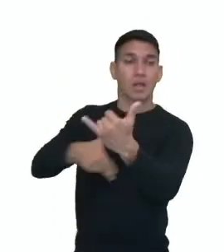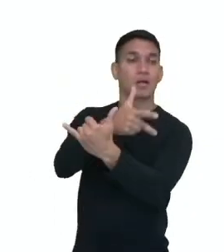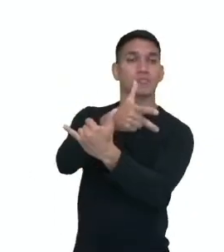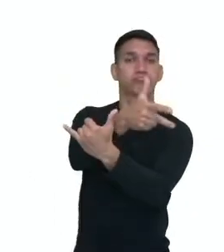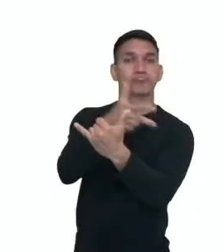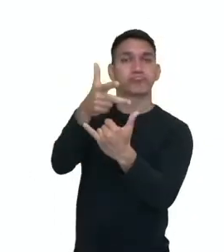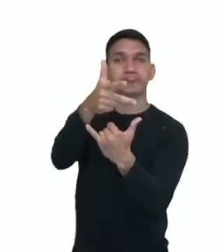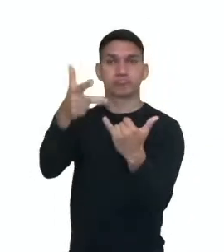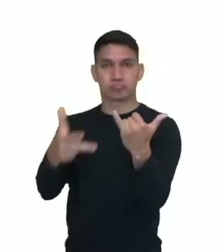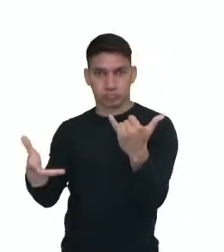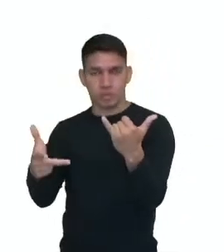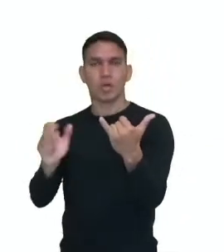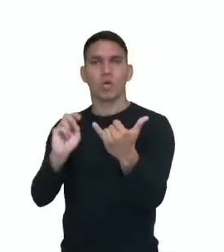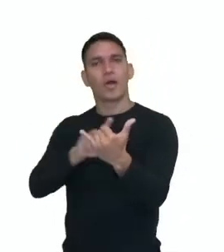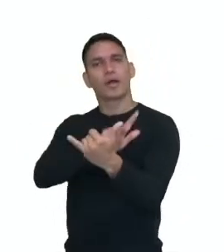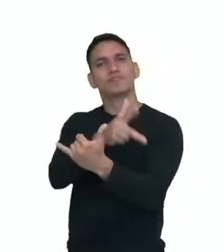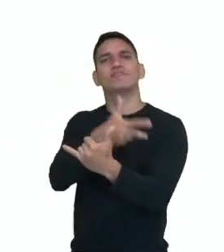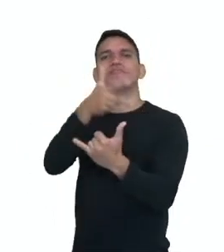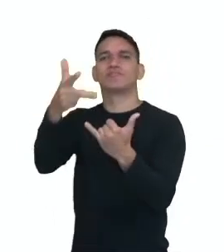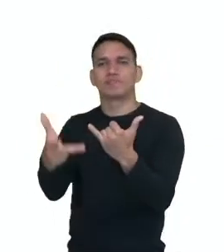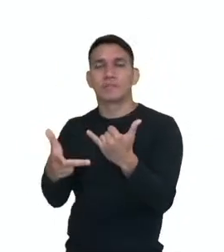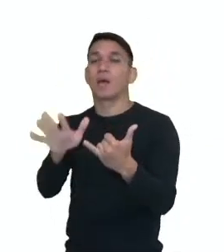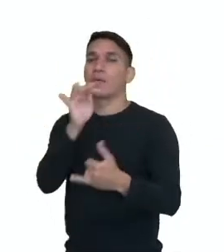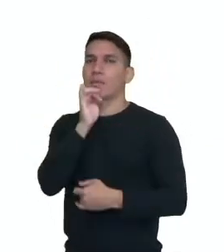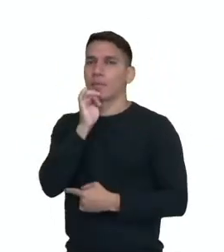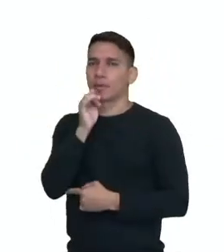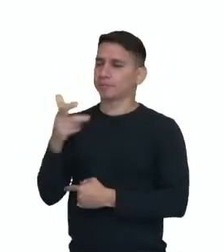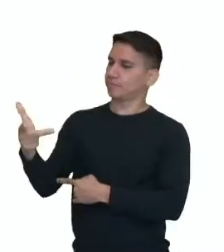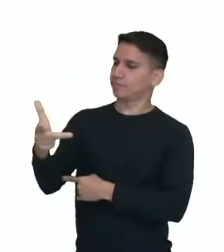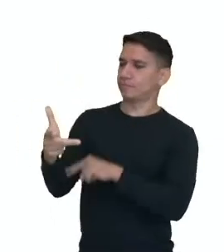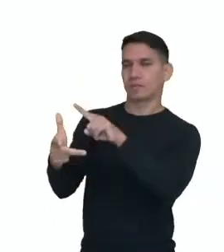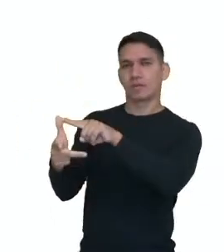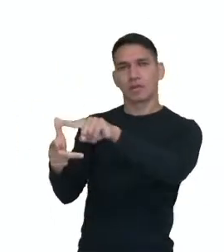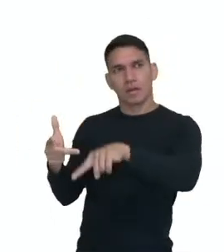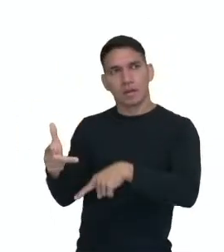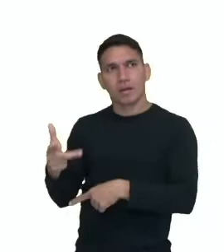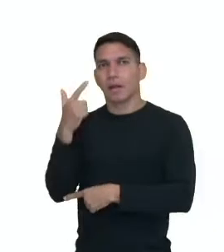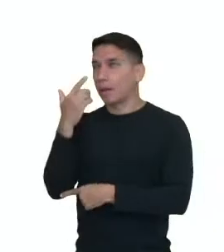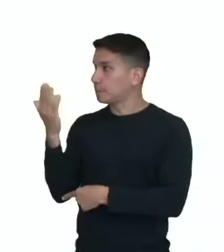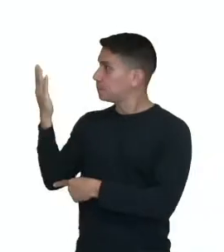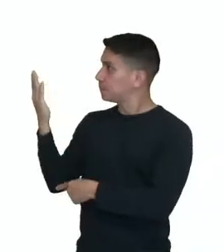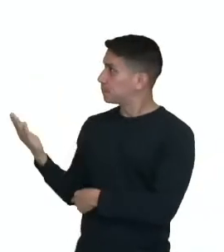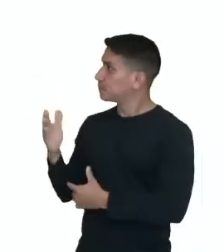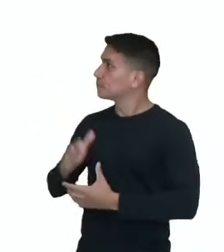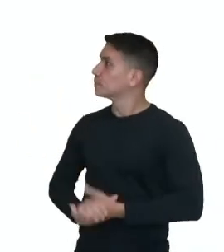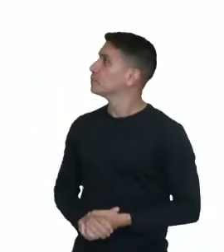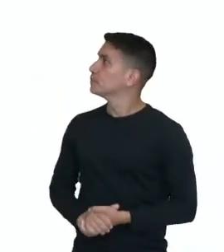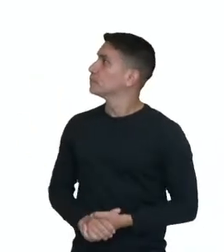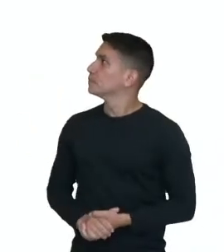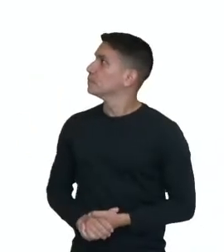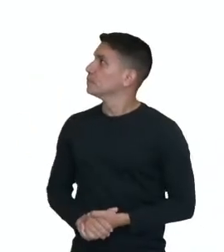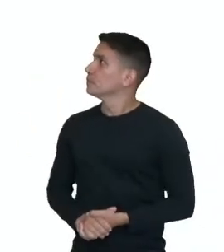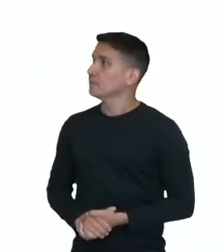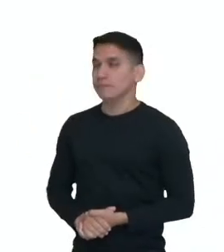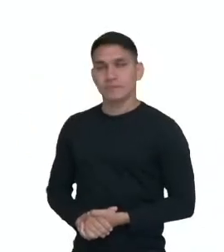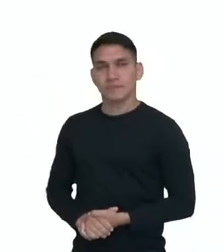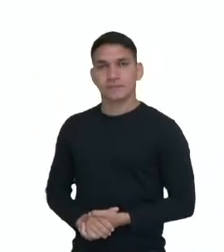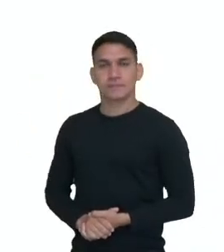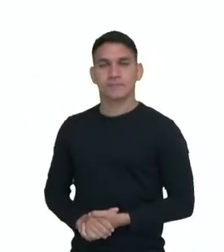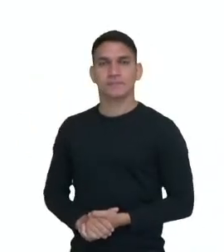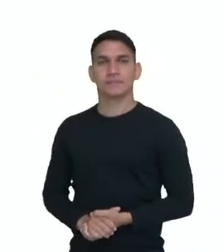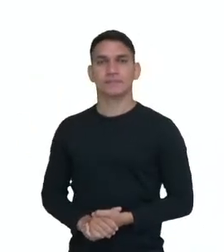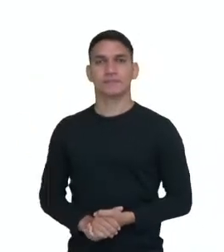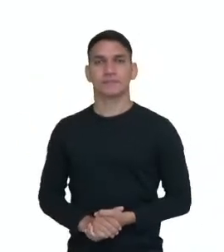uma oração. Os pronomes pessoais oblíquos, átonos, me, te, se, o, a, lhe,